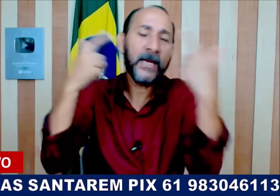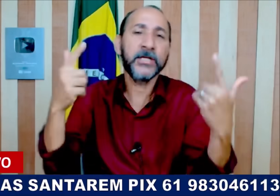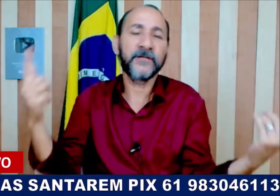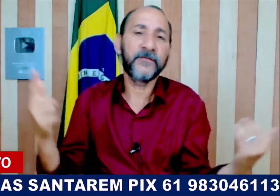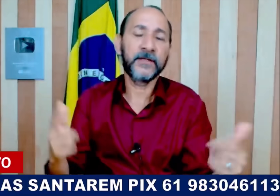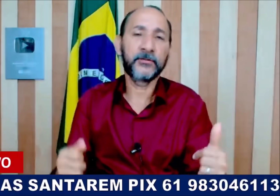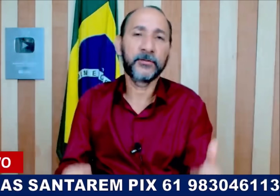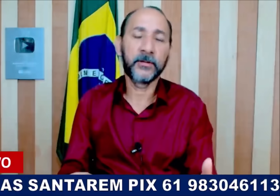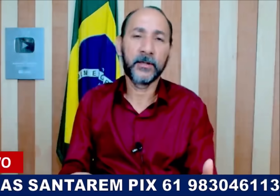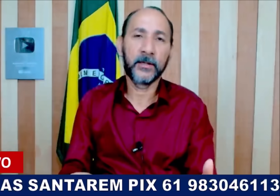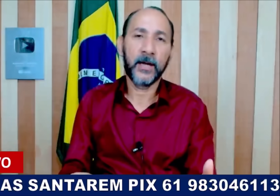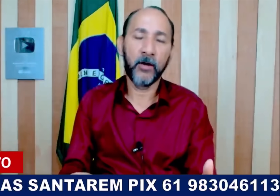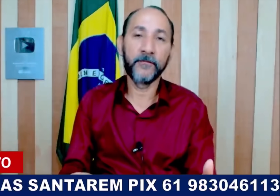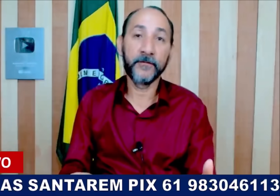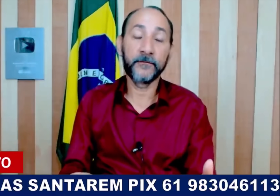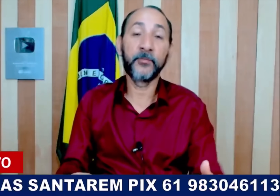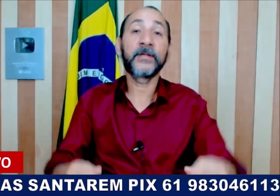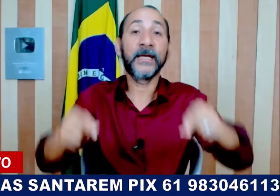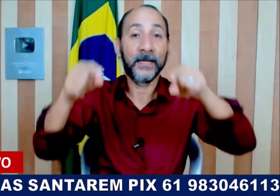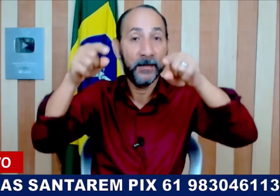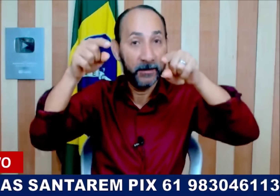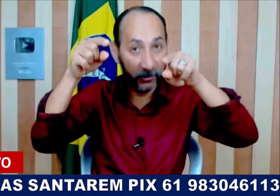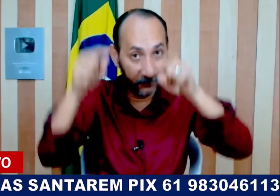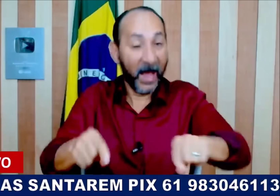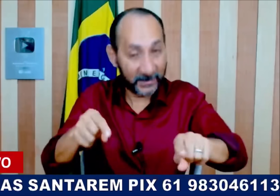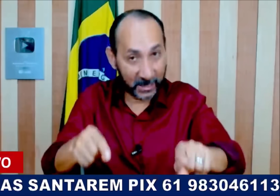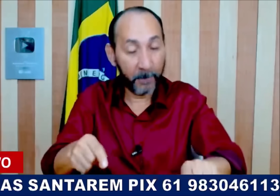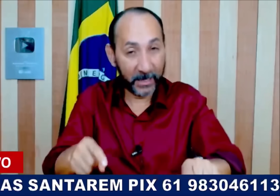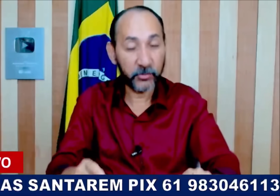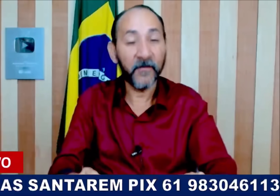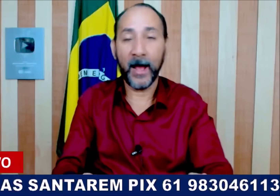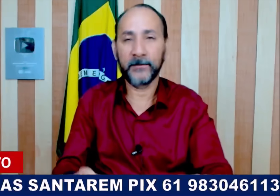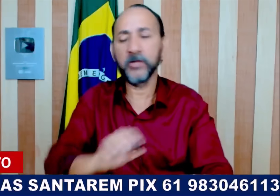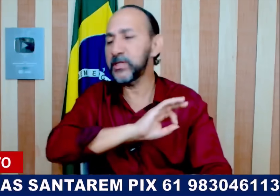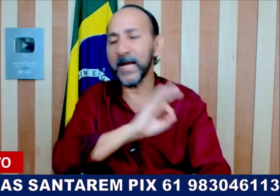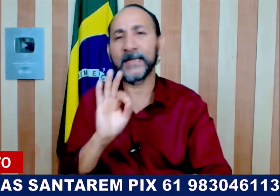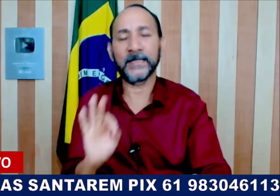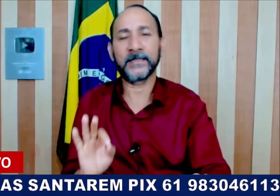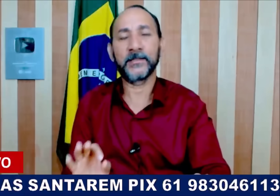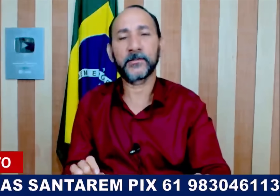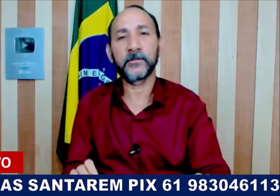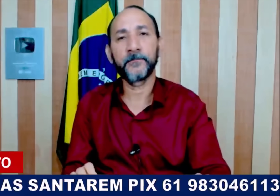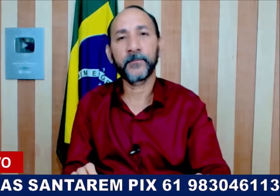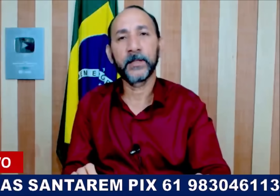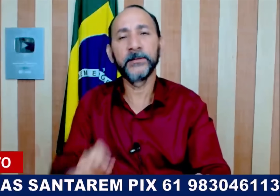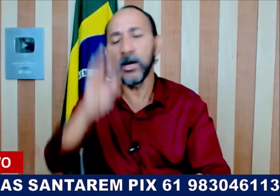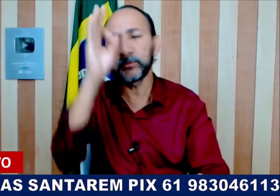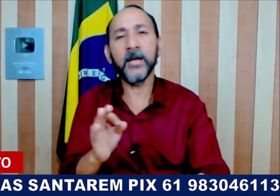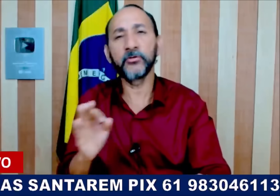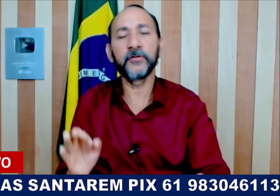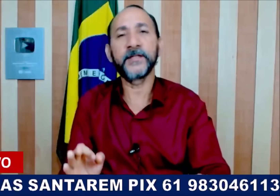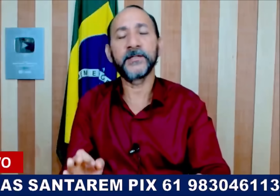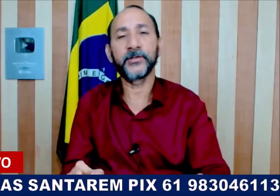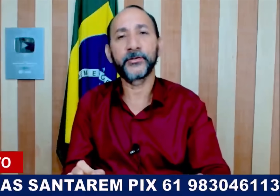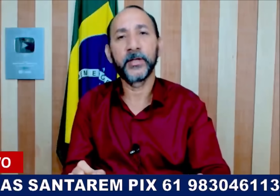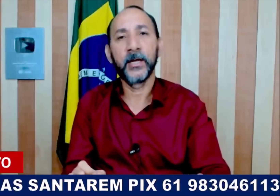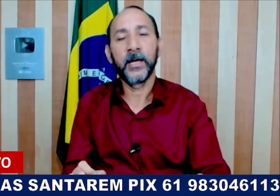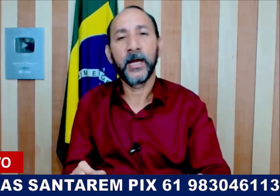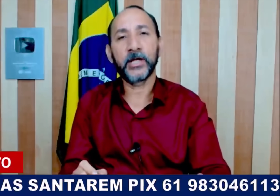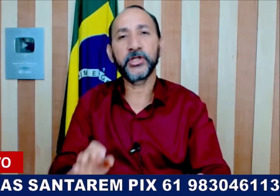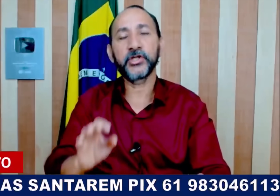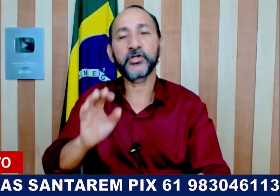Esse grande evento ao vivo porque e vai ser preso vai Tenho certeza disso não tenho dúvida